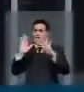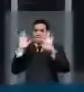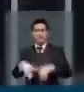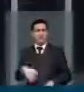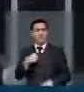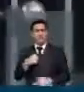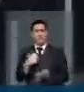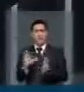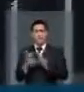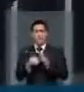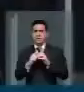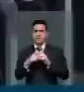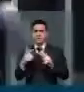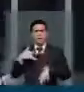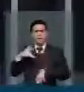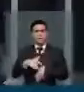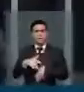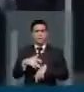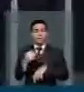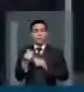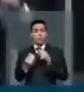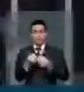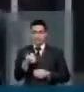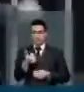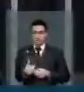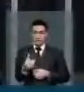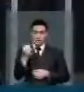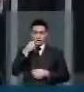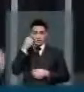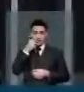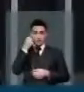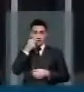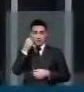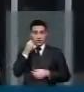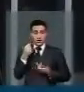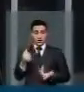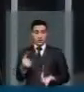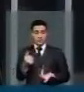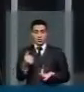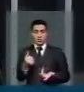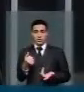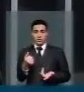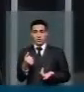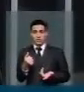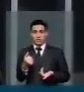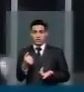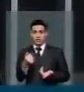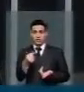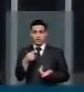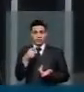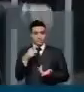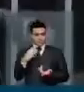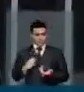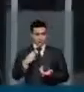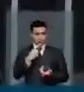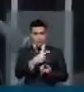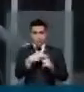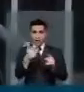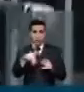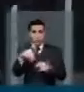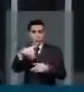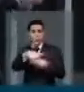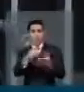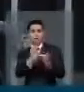de absurdos Ter 16 senadores lá do outro lado Sem um voto nesse país Então, senhor presidente Acabando com a